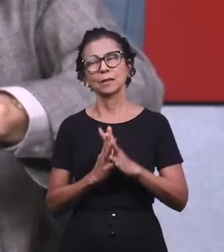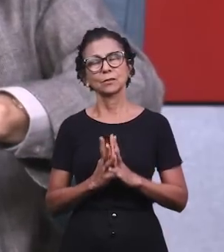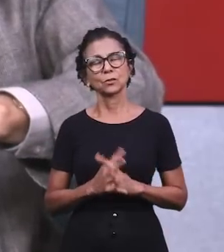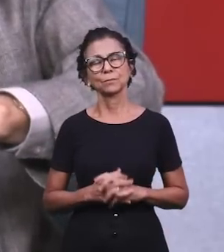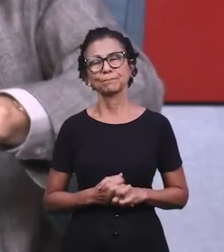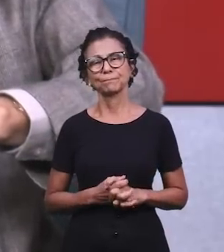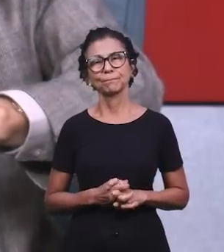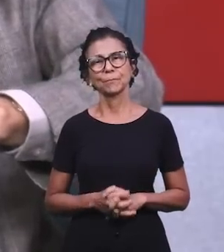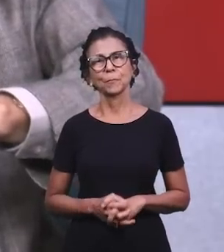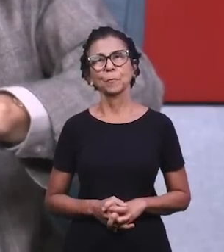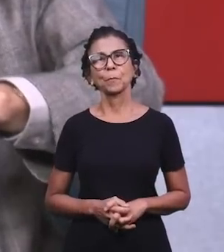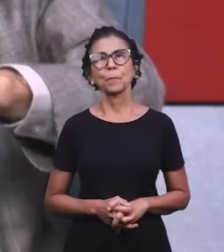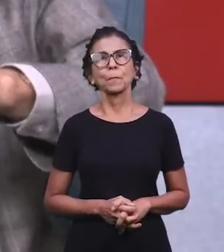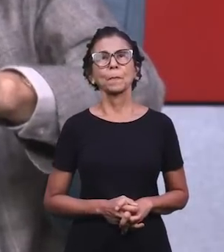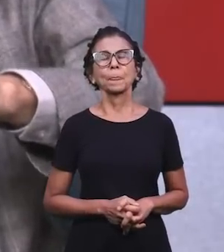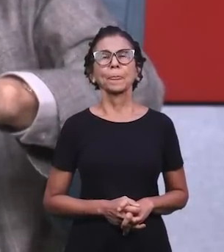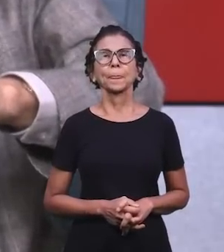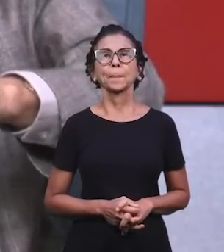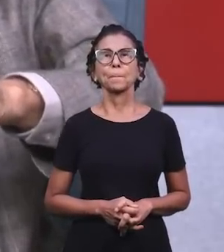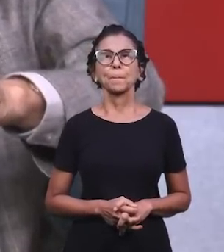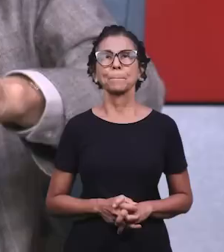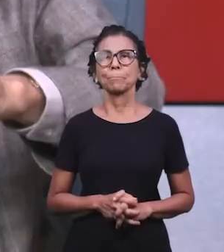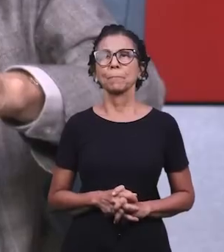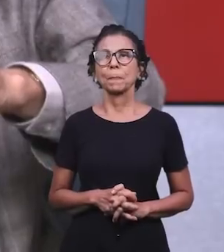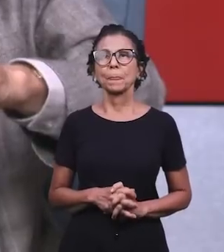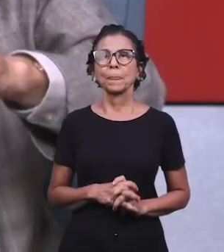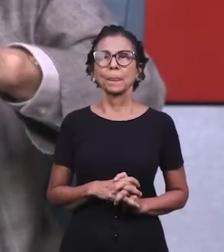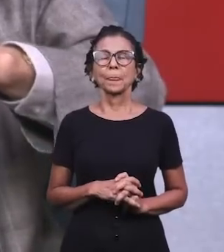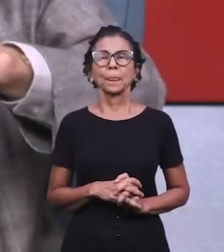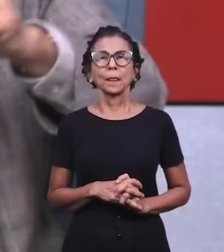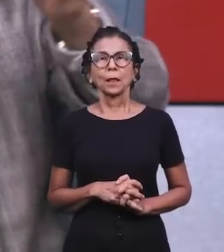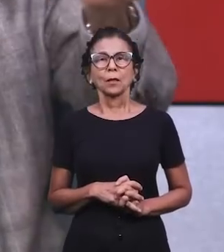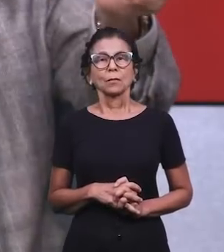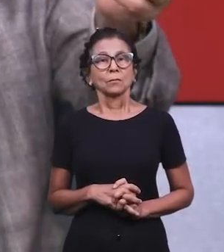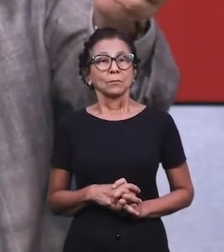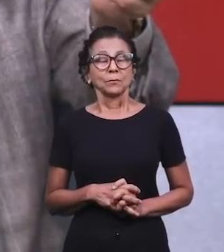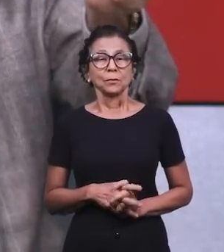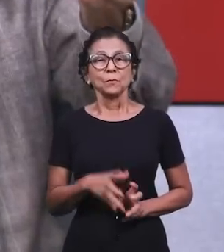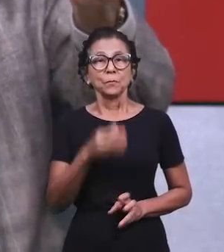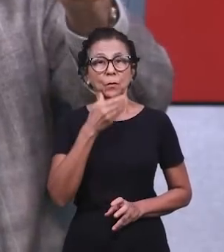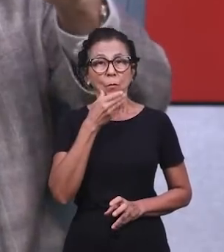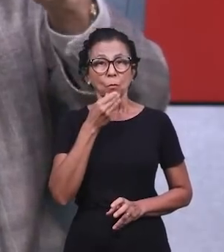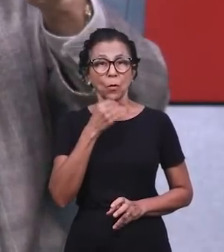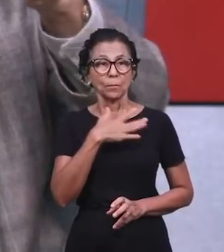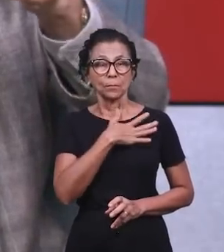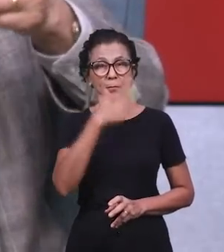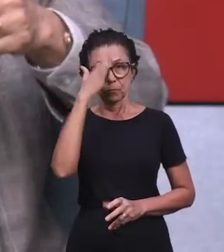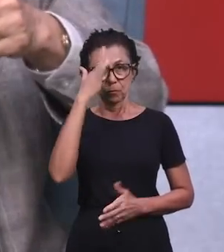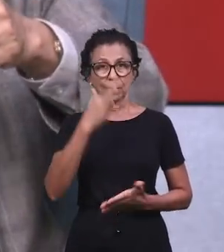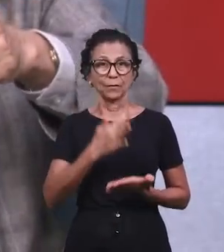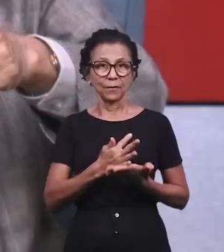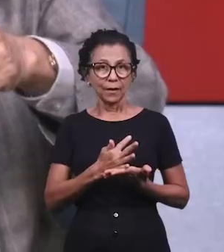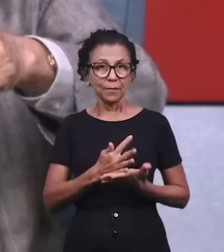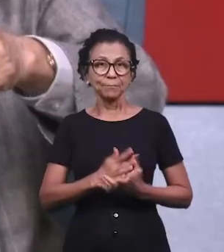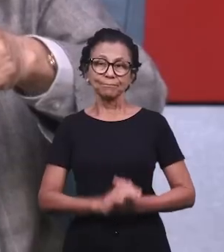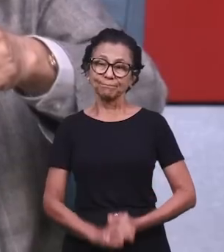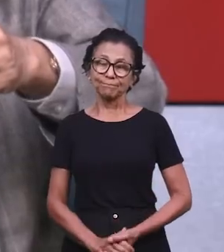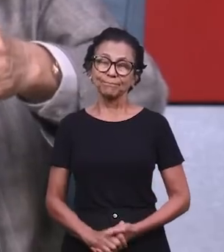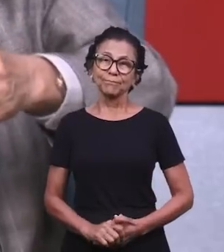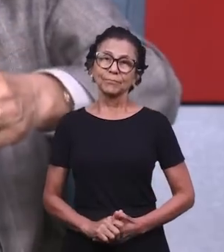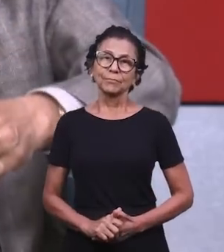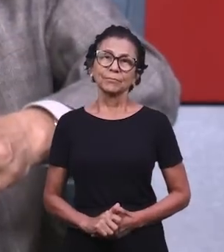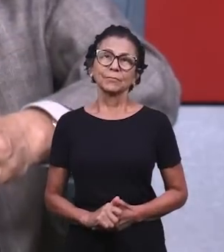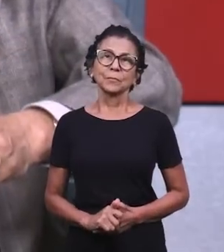a ordem. O Senhor viu a fé dele? Viu o que ele buscou? Viu a necessidade? Vai ser atendido.